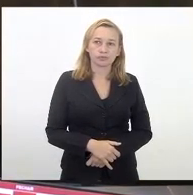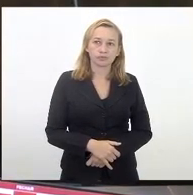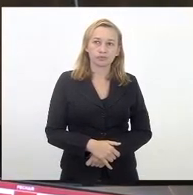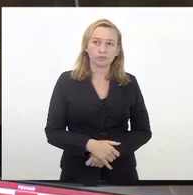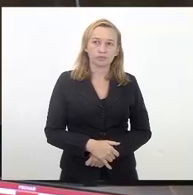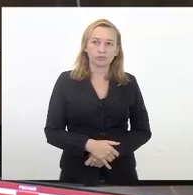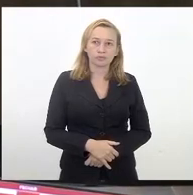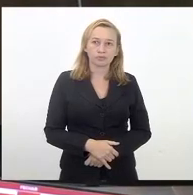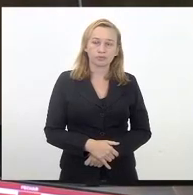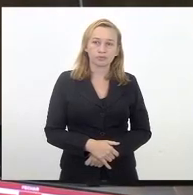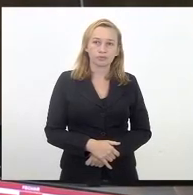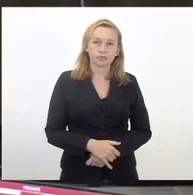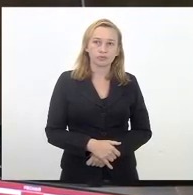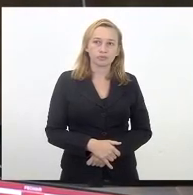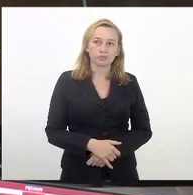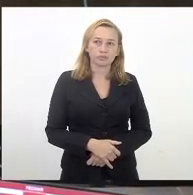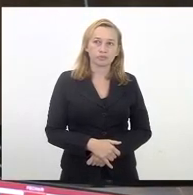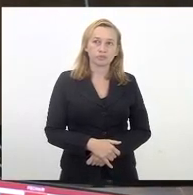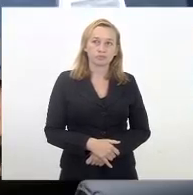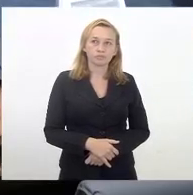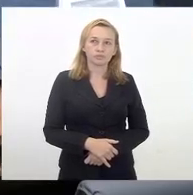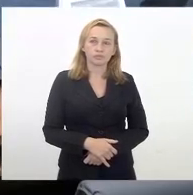E aí